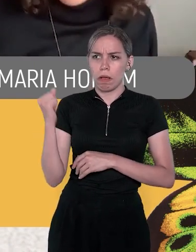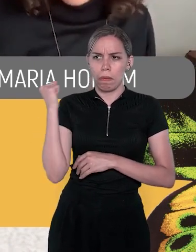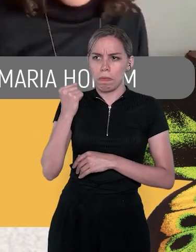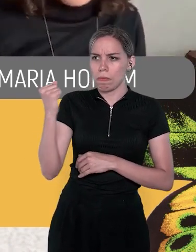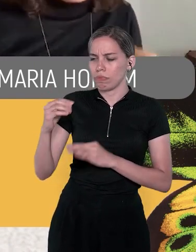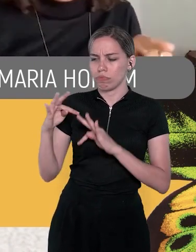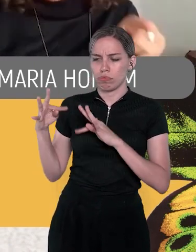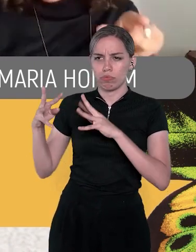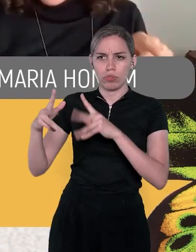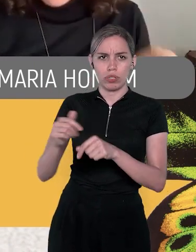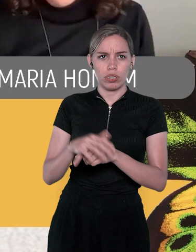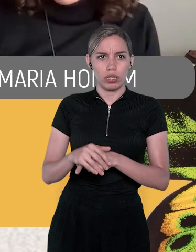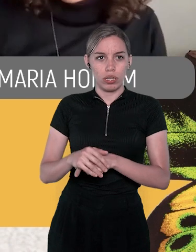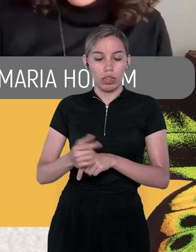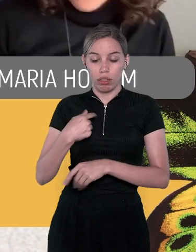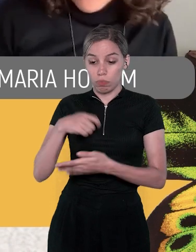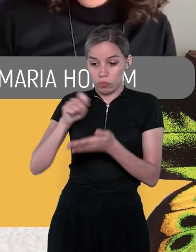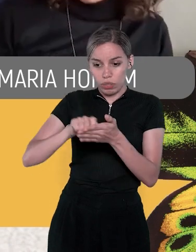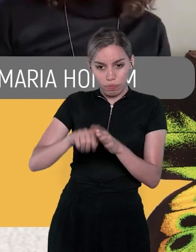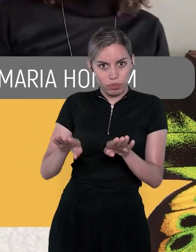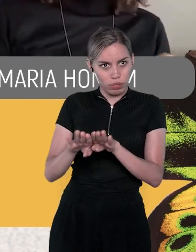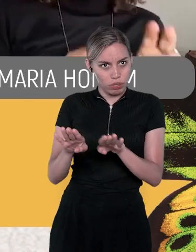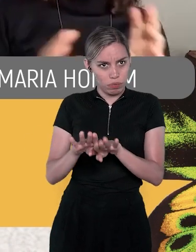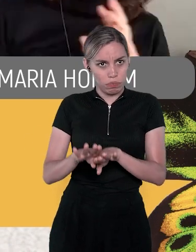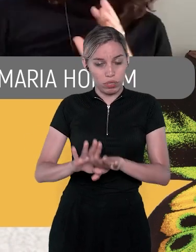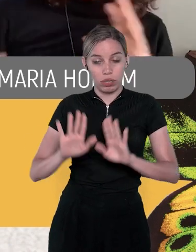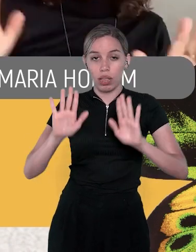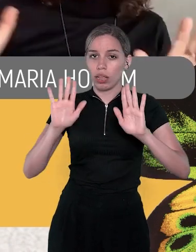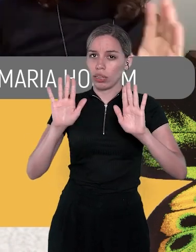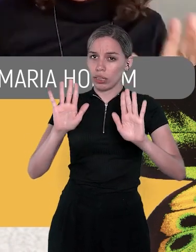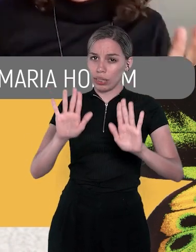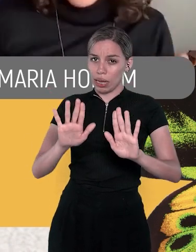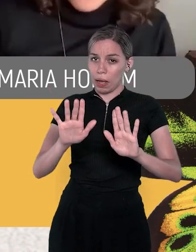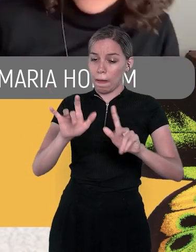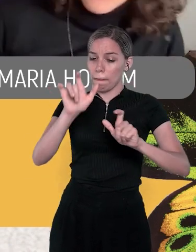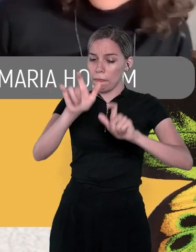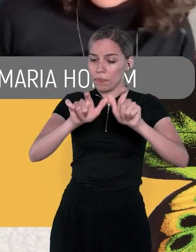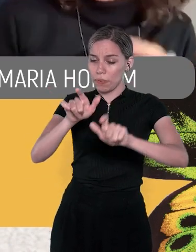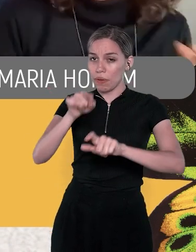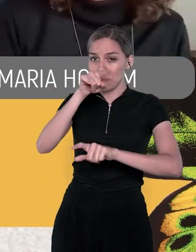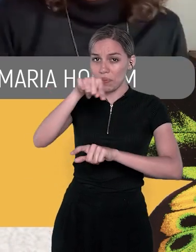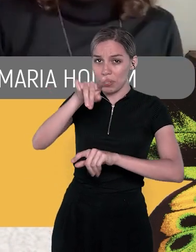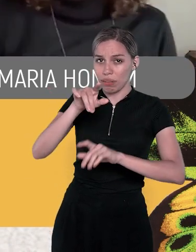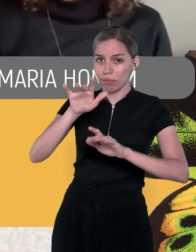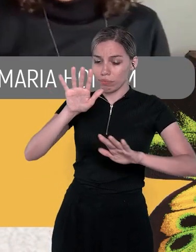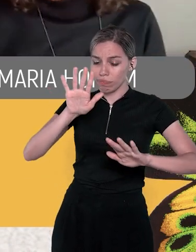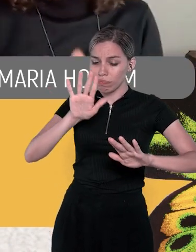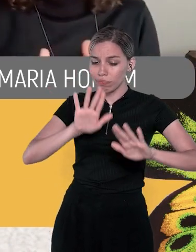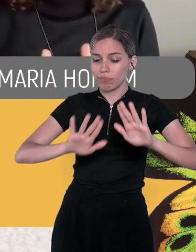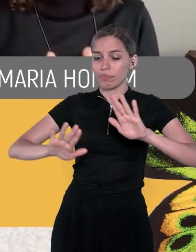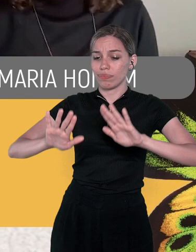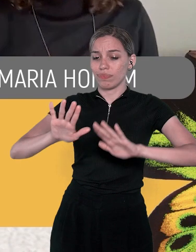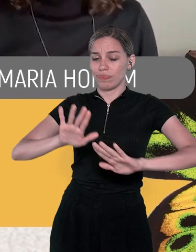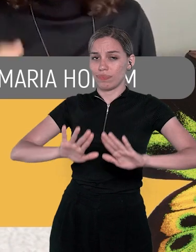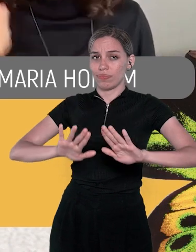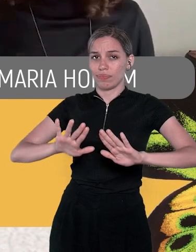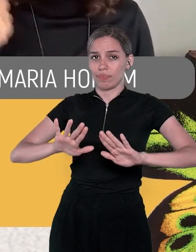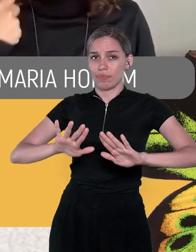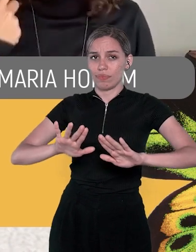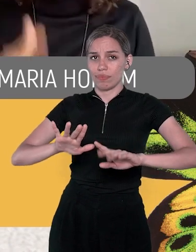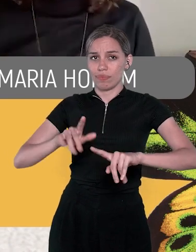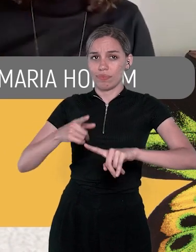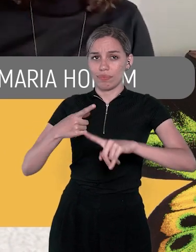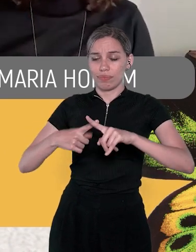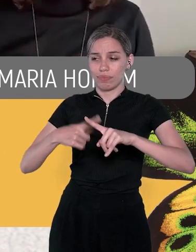5, aí que eu contei. Eu até escrevi, assim, então te prepara, gente, que ele, né? Então, assim, você tem